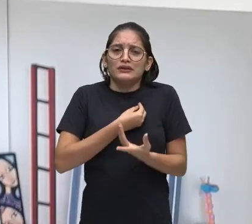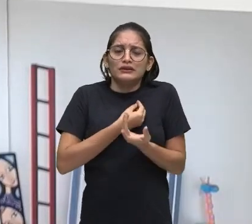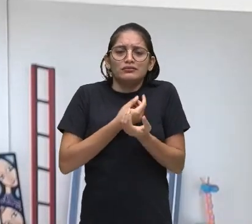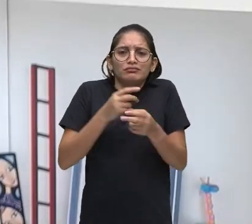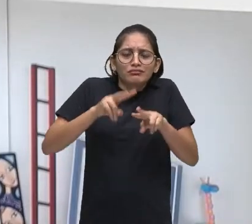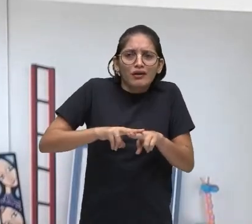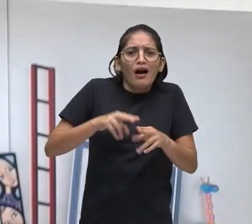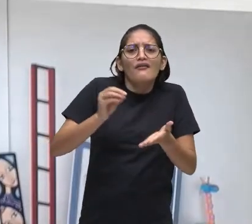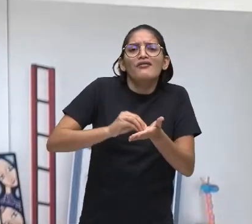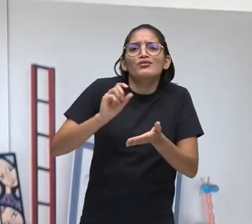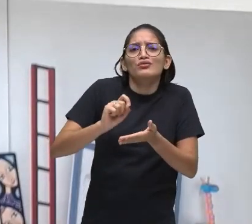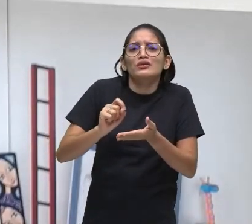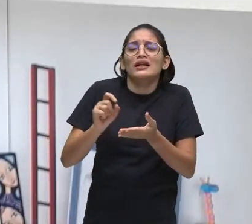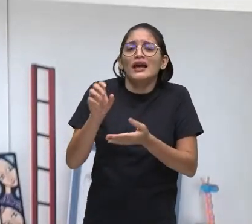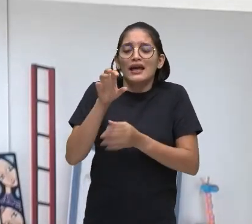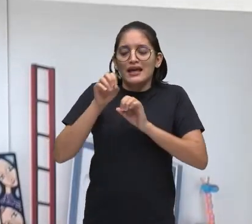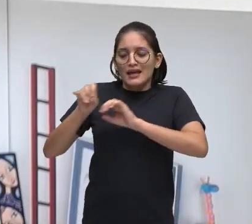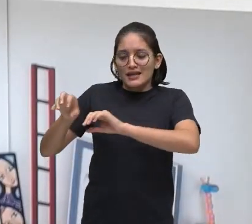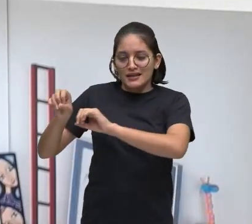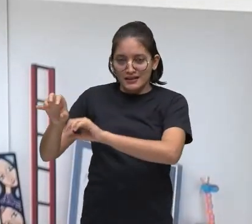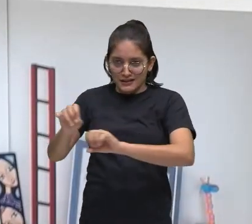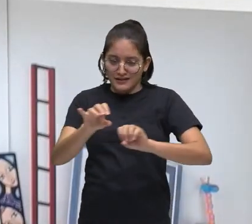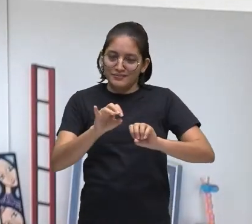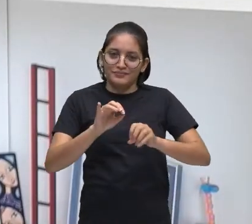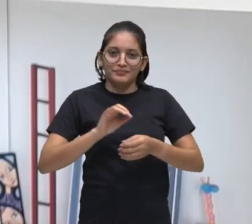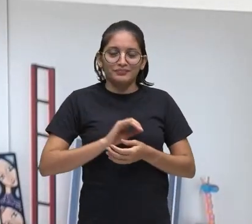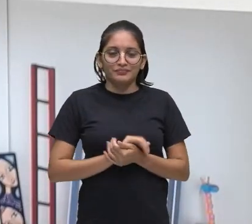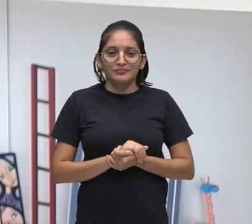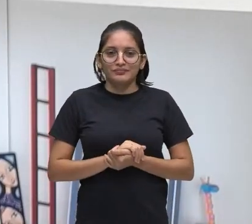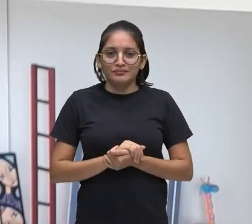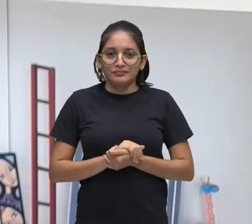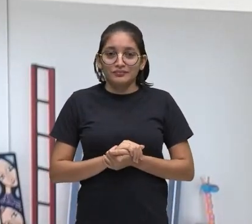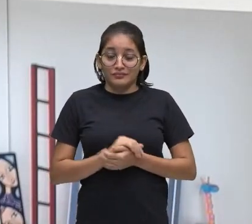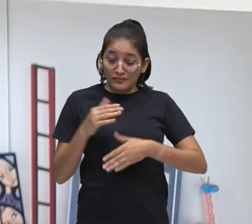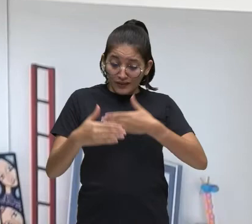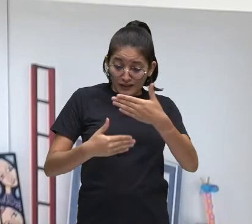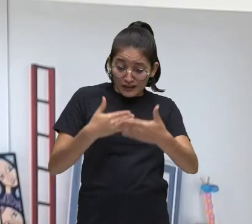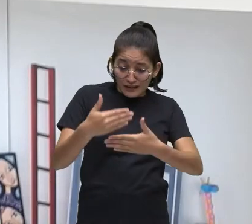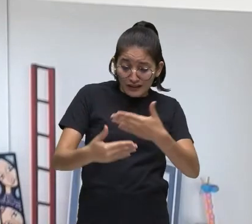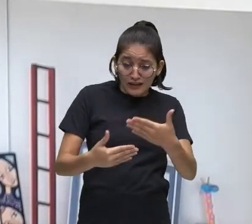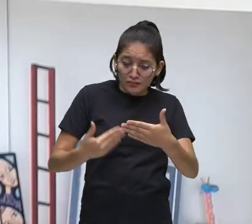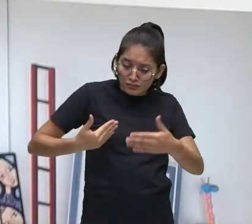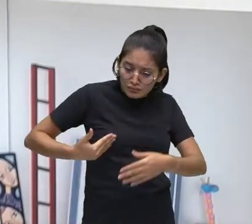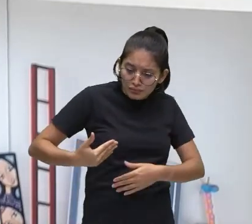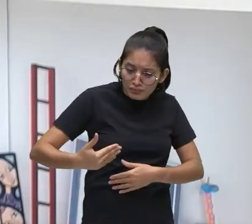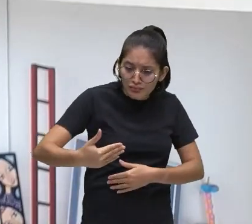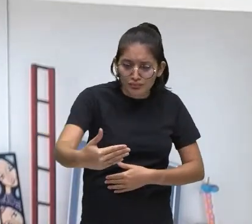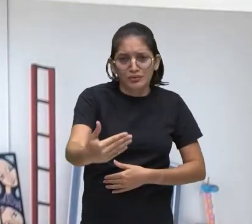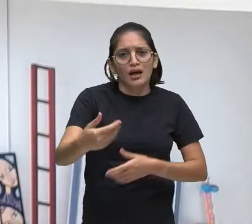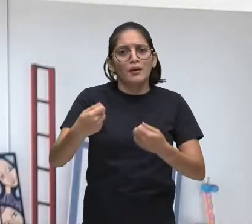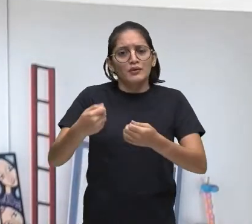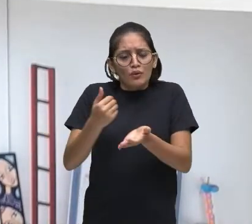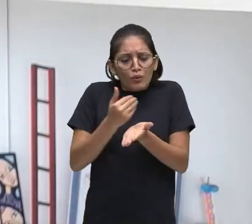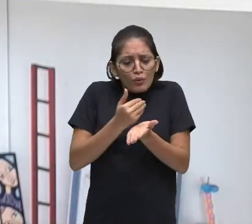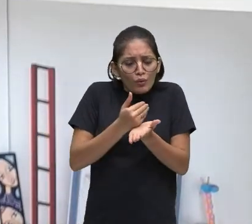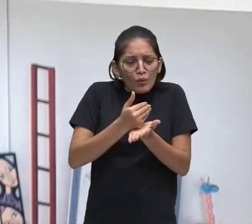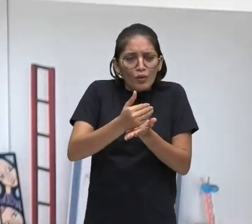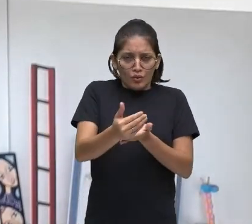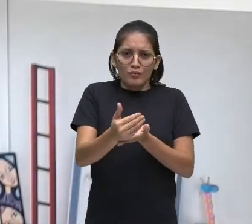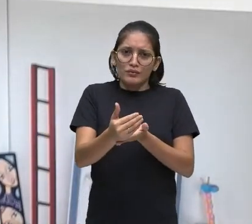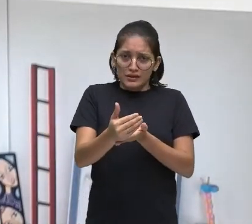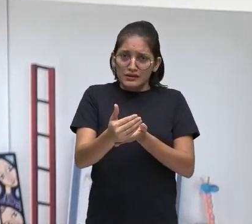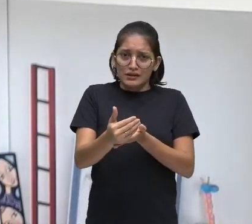faltando educação para não ser tão bitolado. O processo é uma jornada que precisa começar e